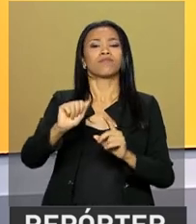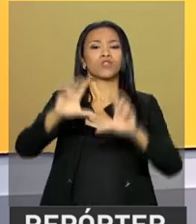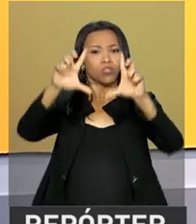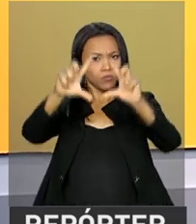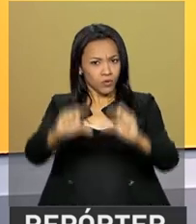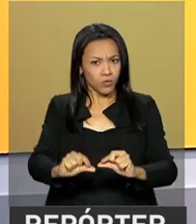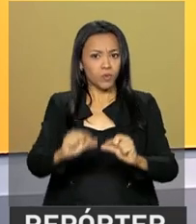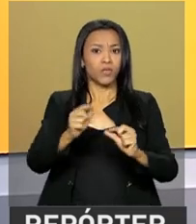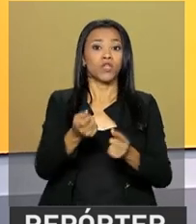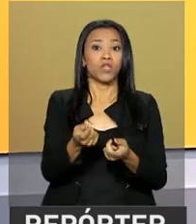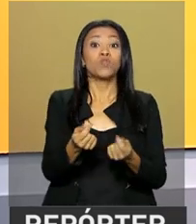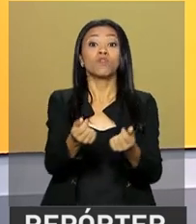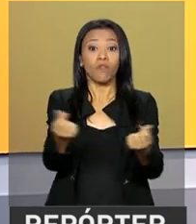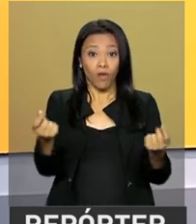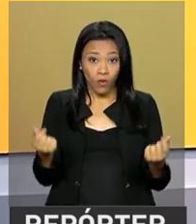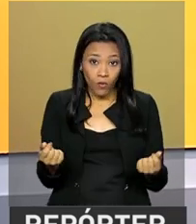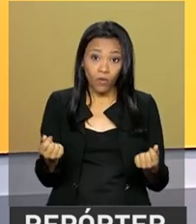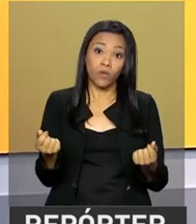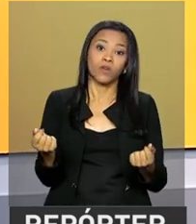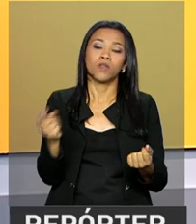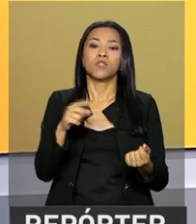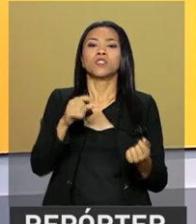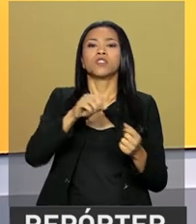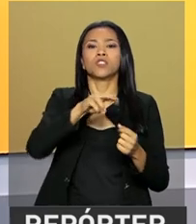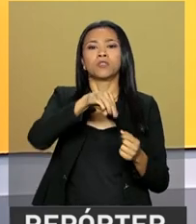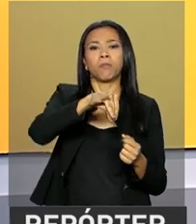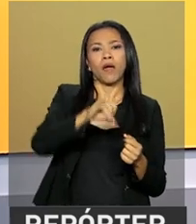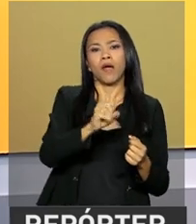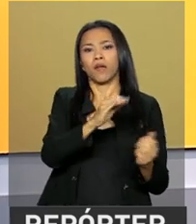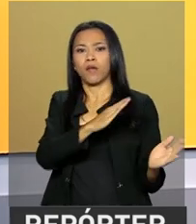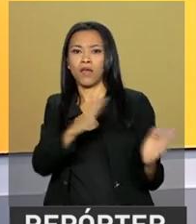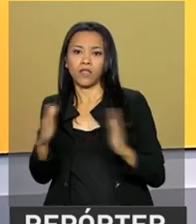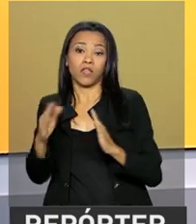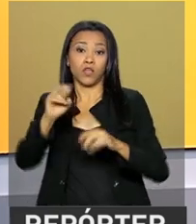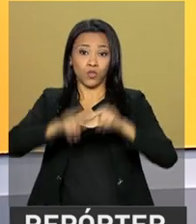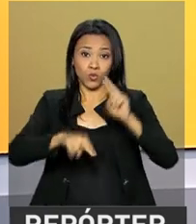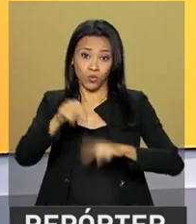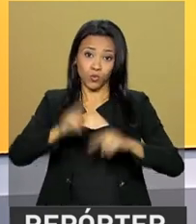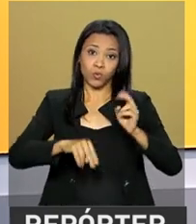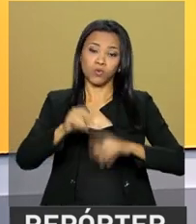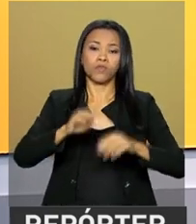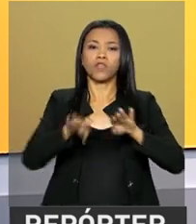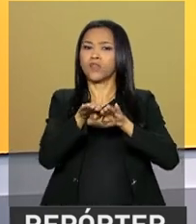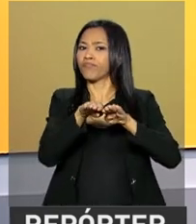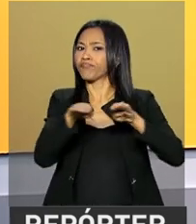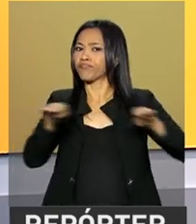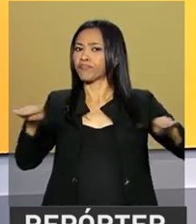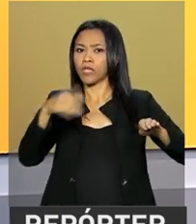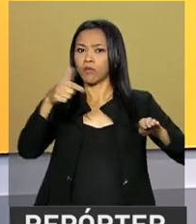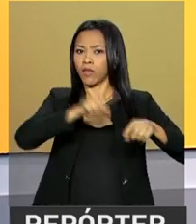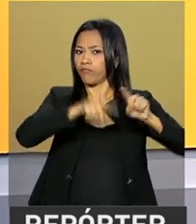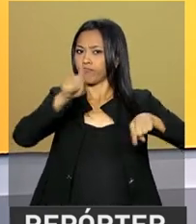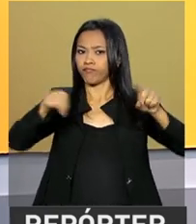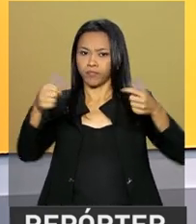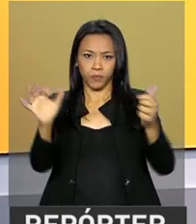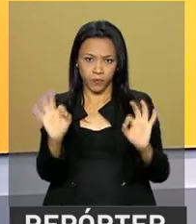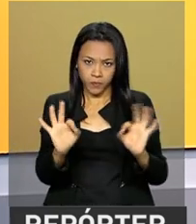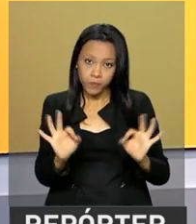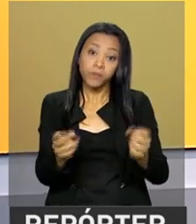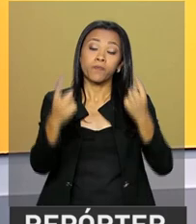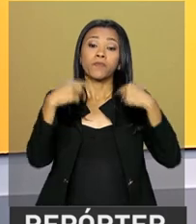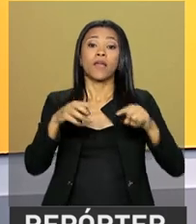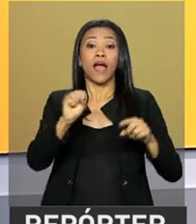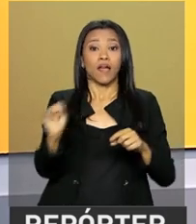preços na passagem de maio para junho fiquem estáveis sem qualquer alteração. A projeção da inflação